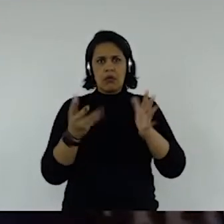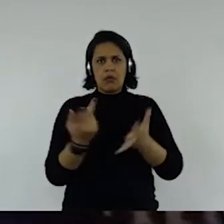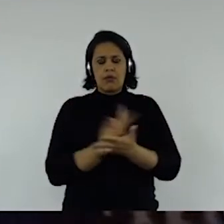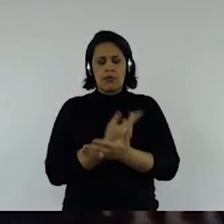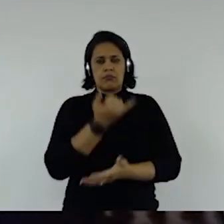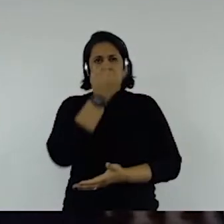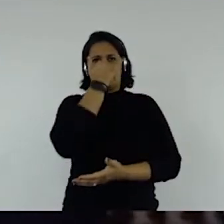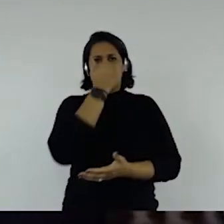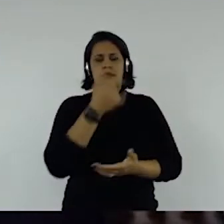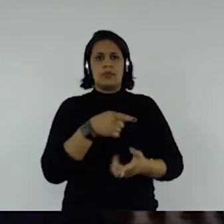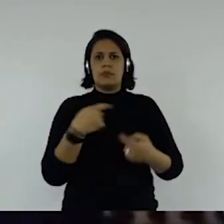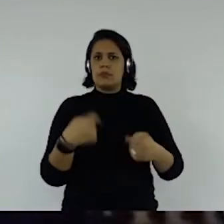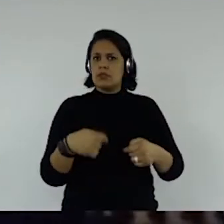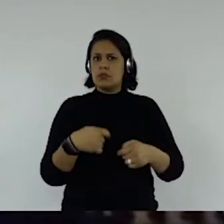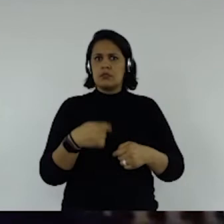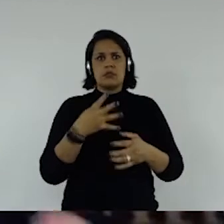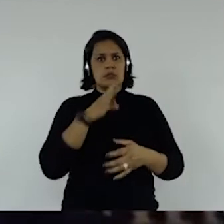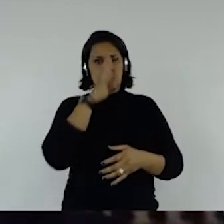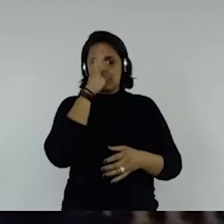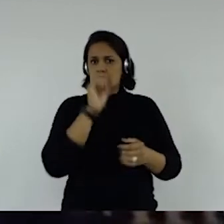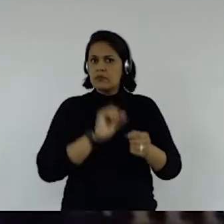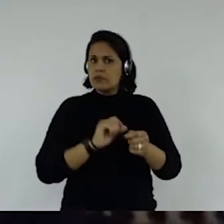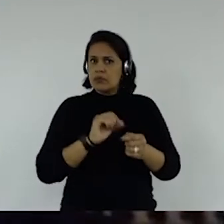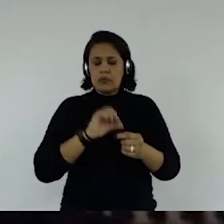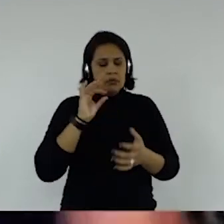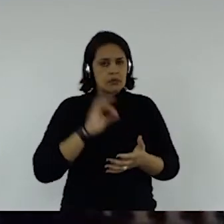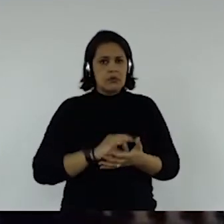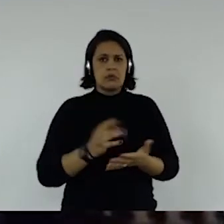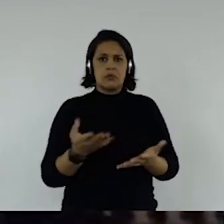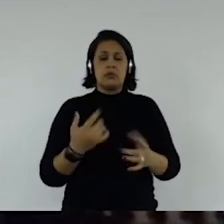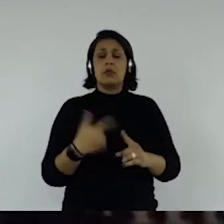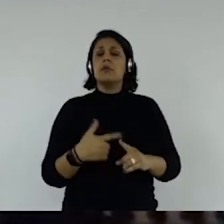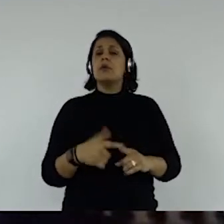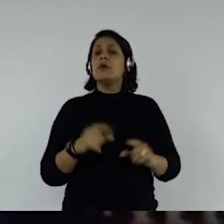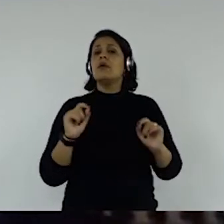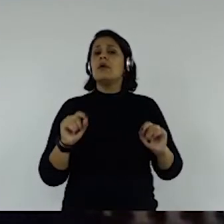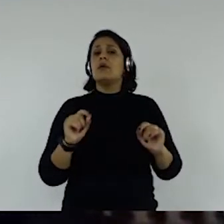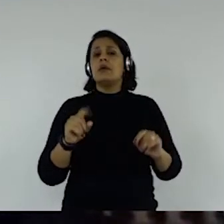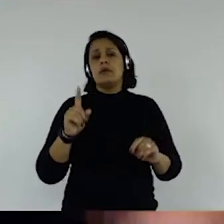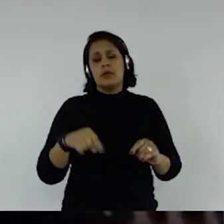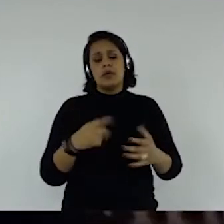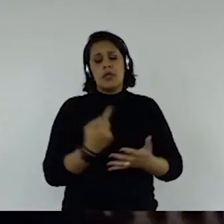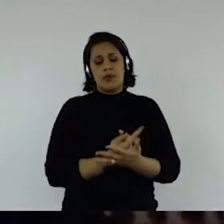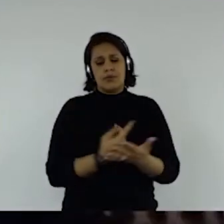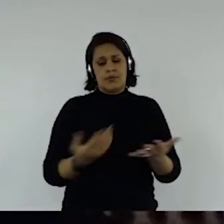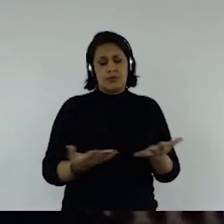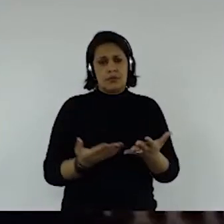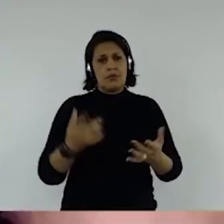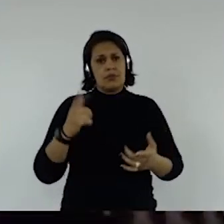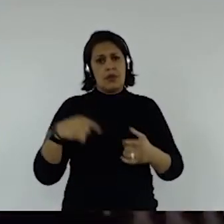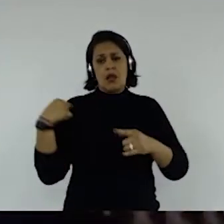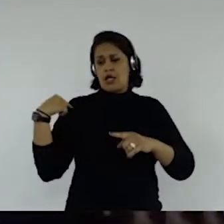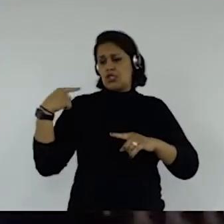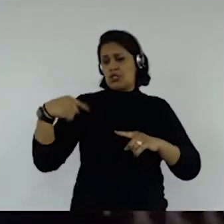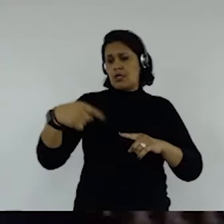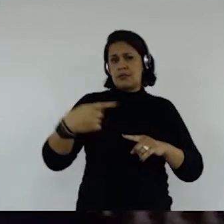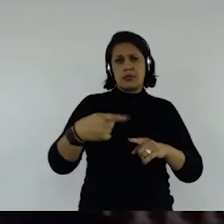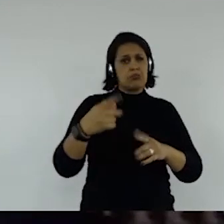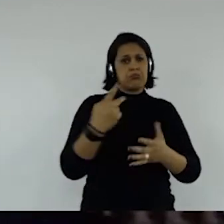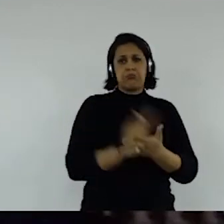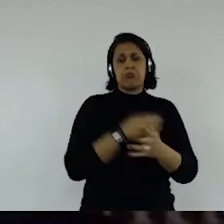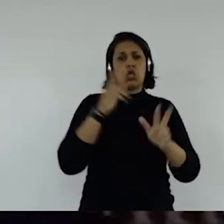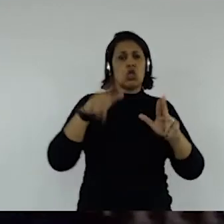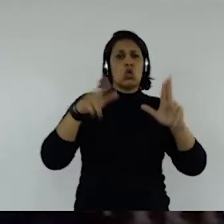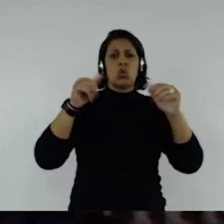claramente, essa intervenção mínima. Por quê? Porque o que está acontecendo é um efeito que a geração não viu, a geração passada